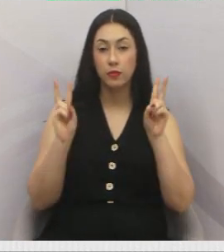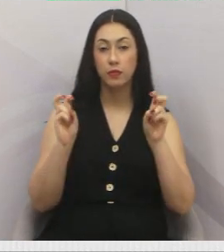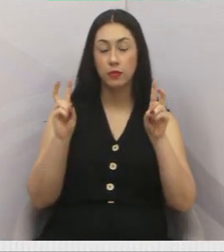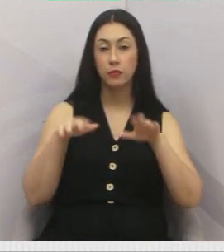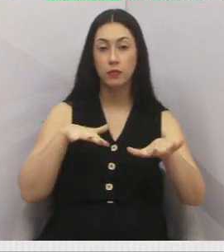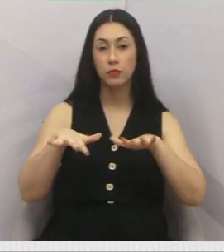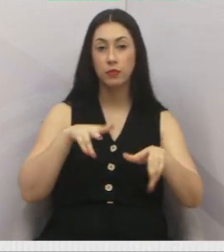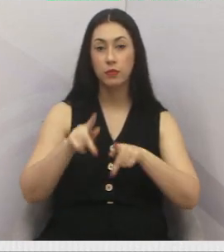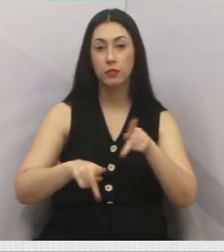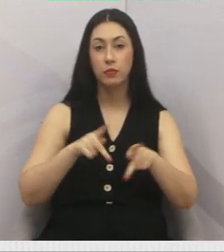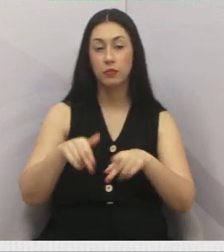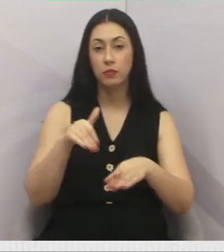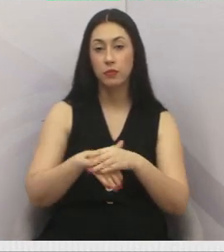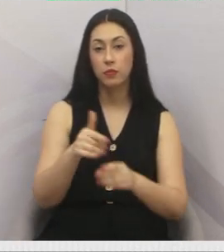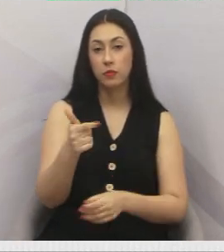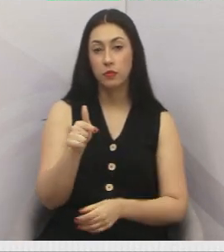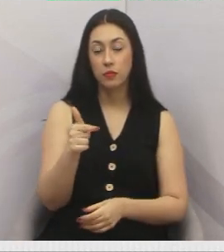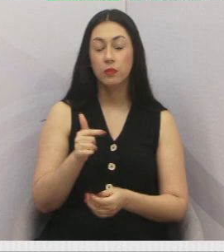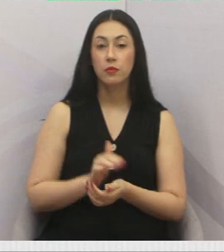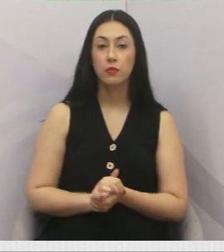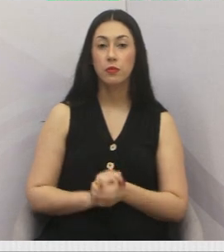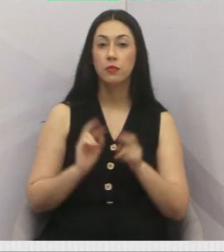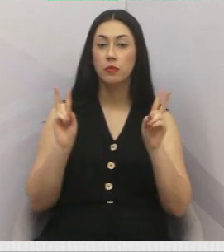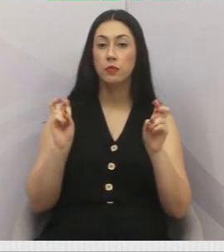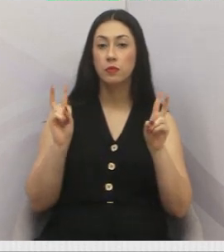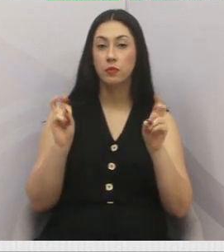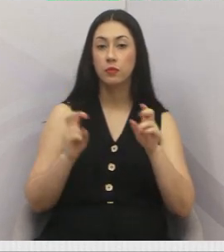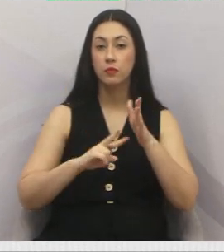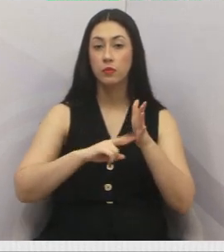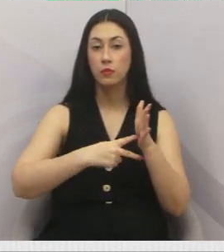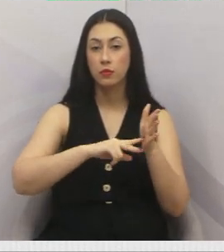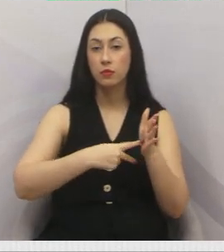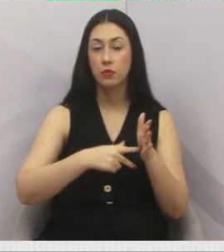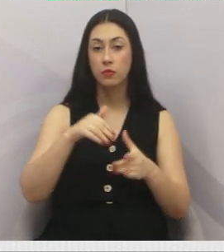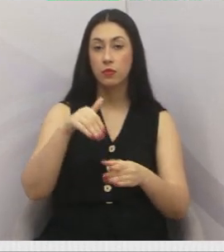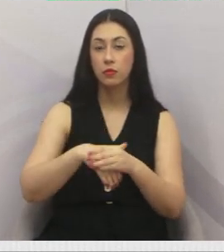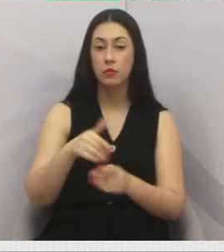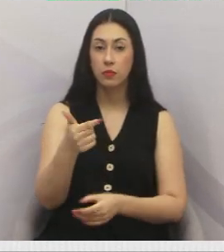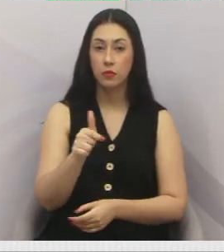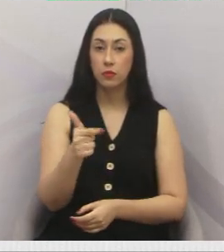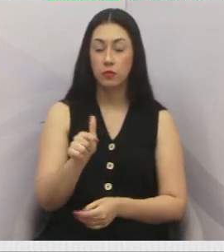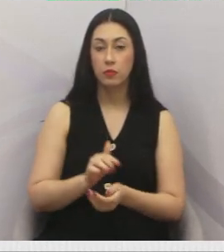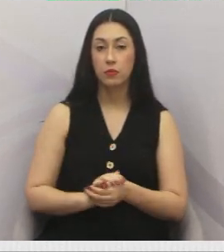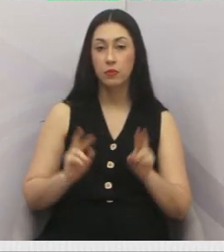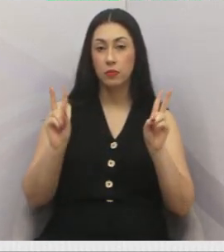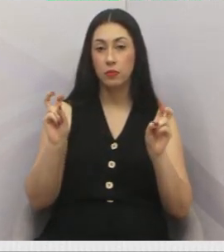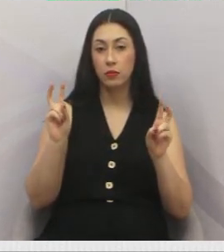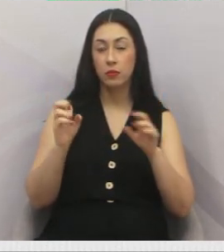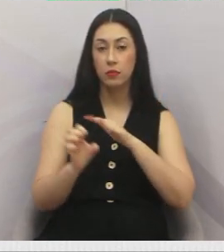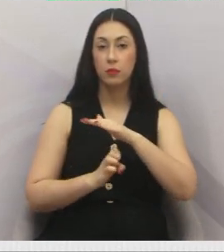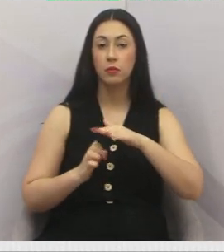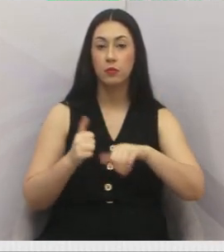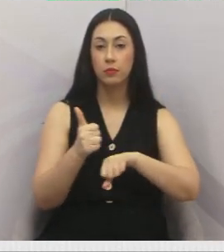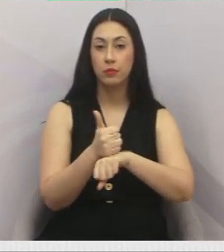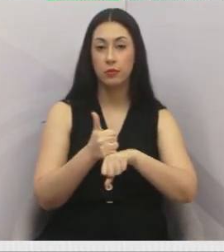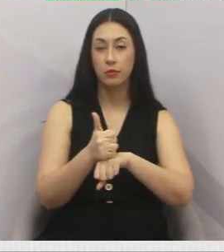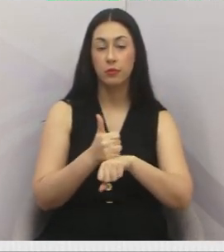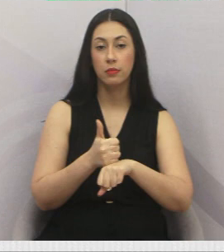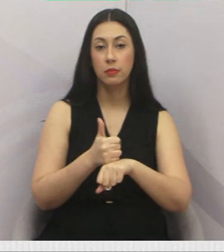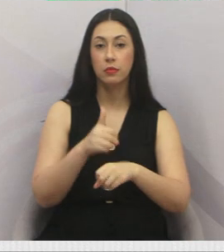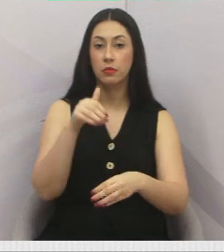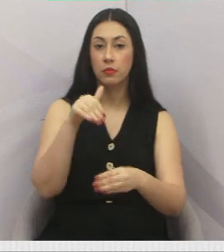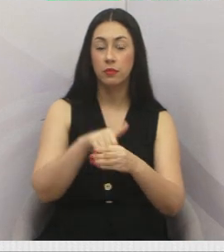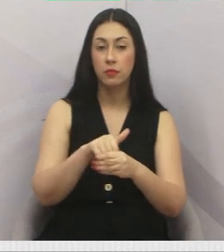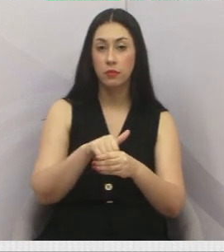Segmento Movimentos Populares, voto em branco. Segmento Entidade Classe Sindical, voto em branco. Segmento Empresas e Entidades